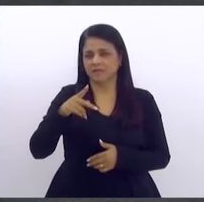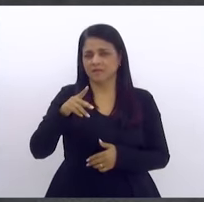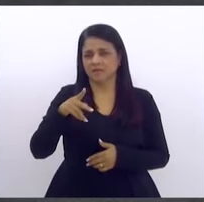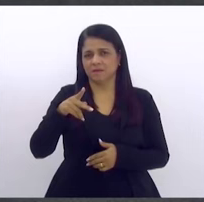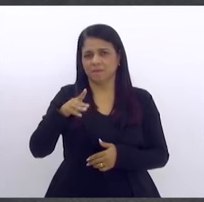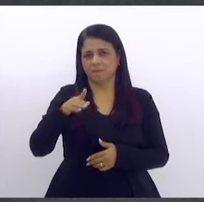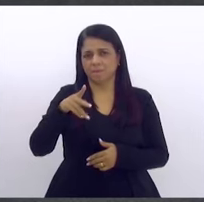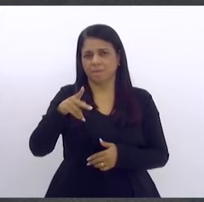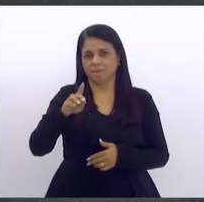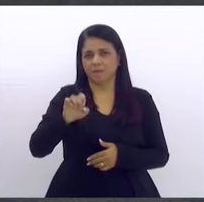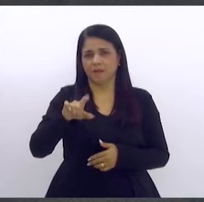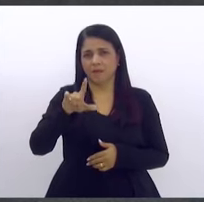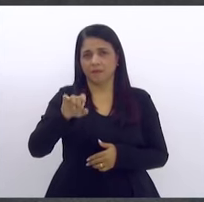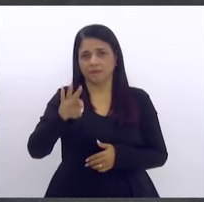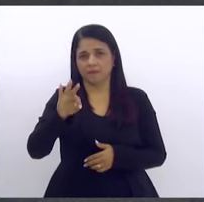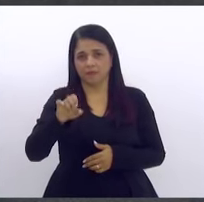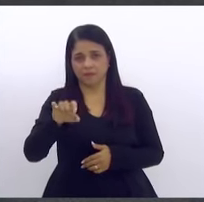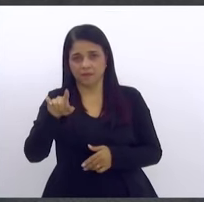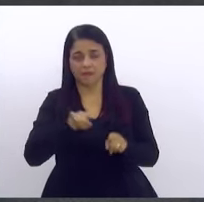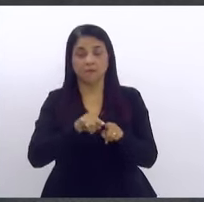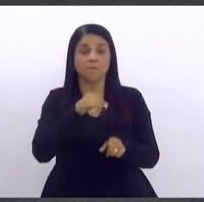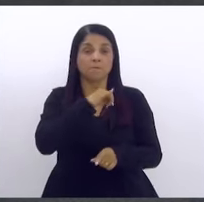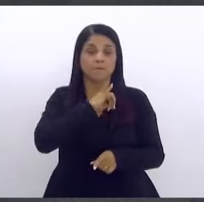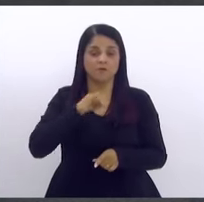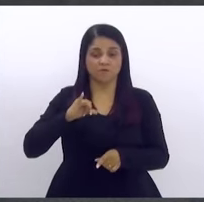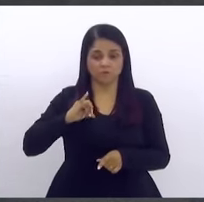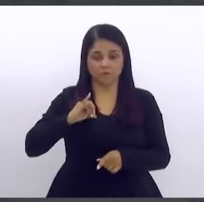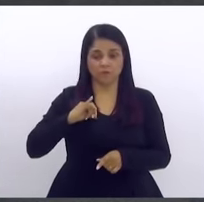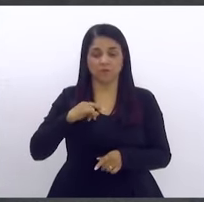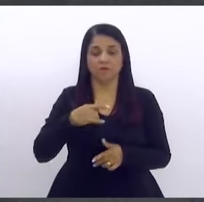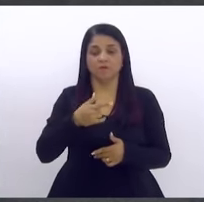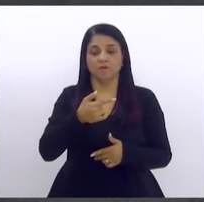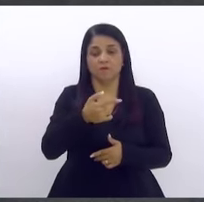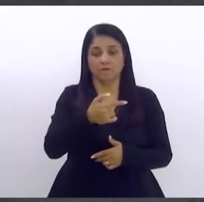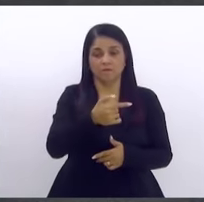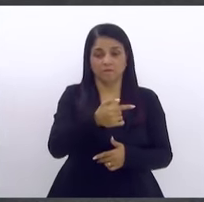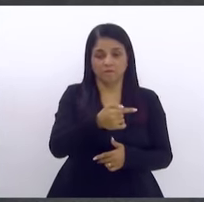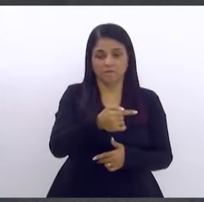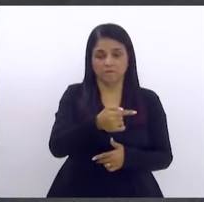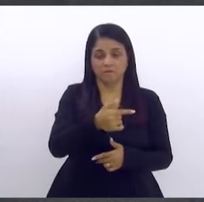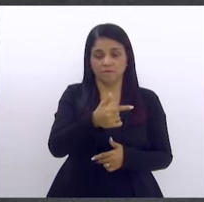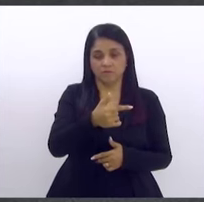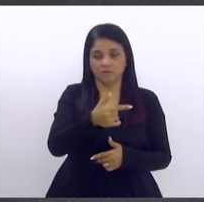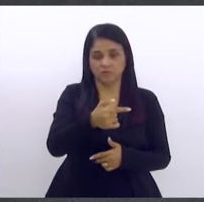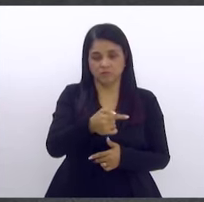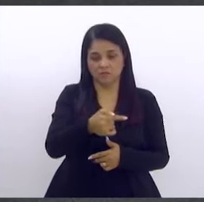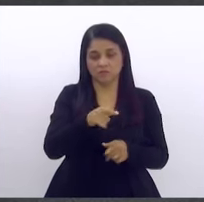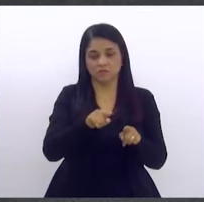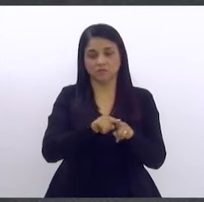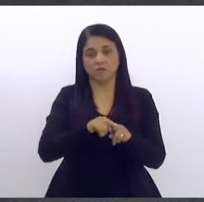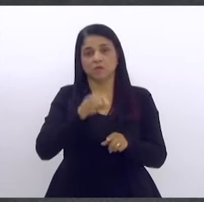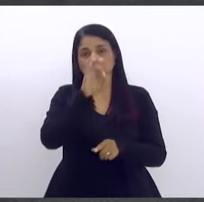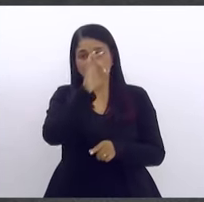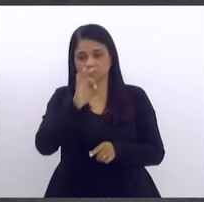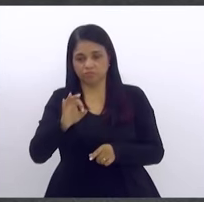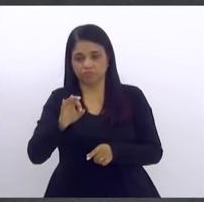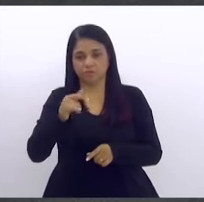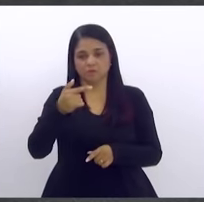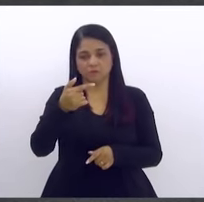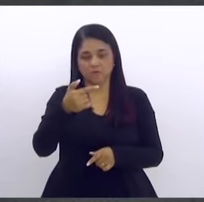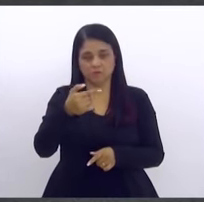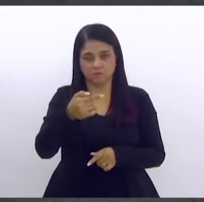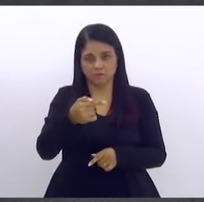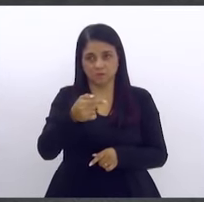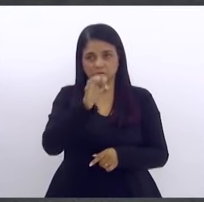25% no caso dos produtos perfumes e comércio, perante a alíquota de 17% autorizada